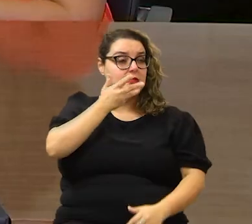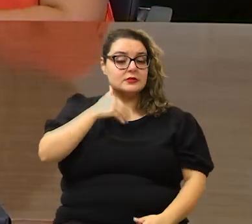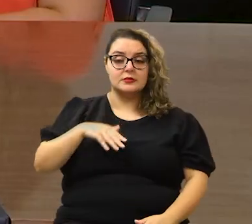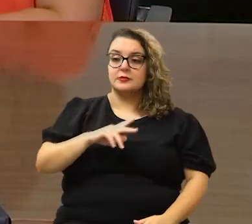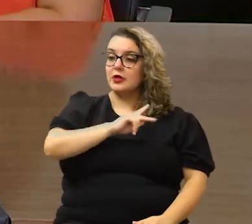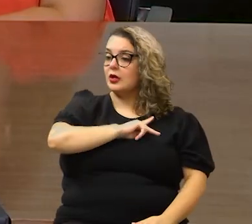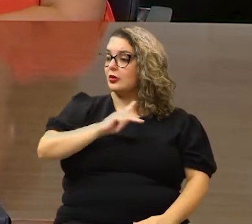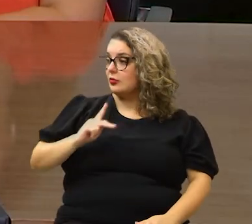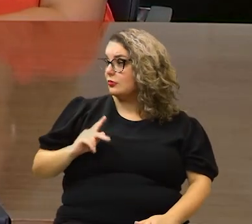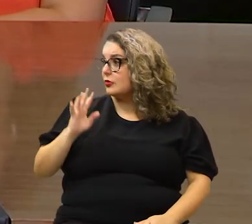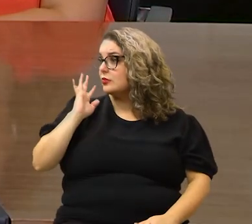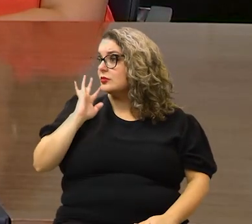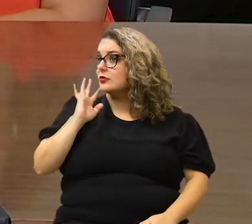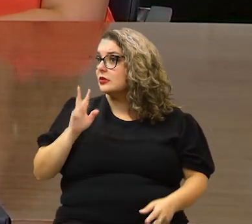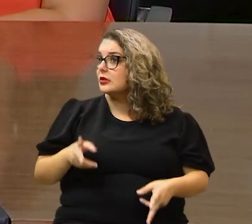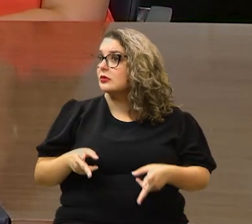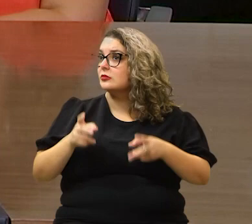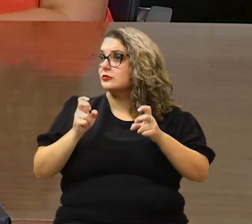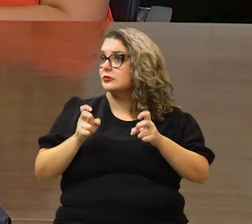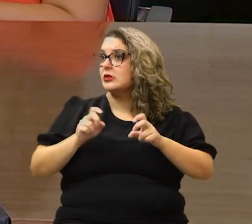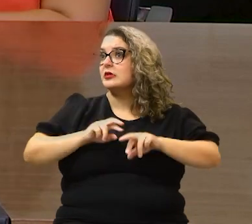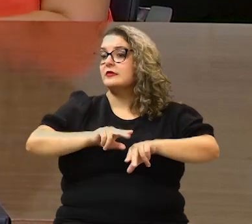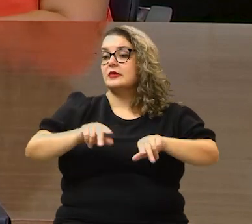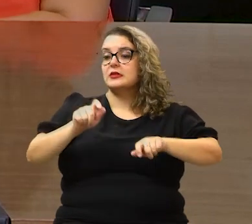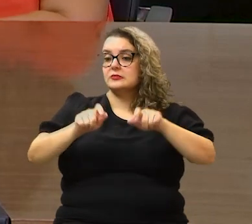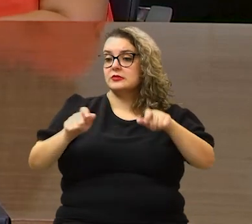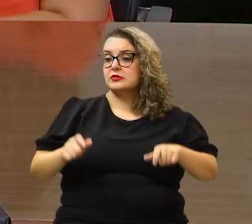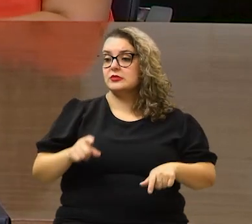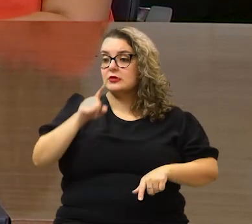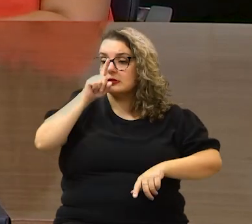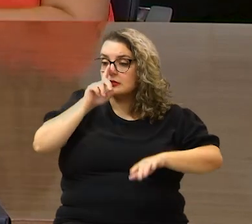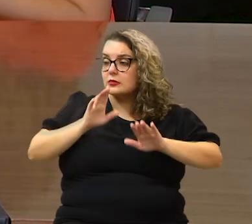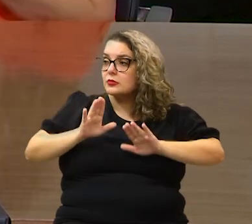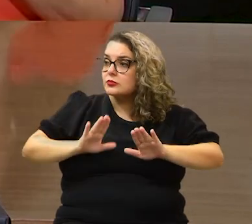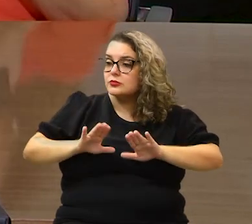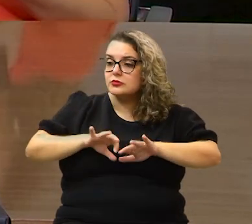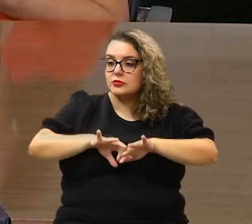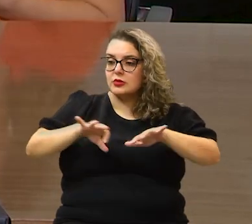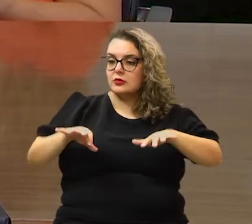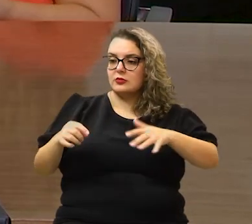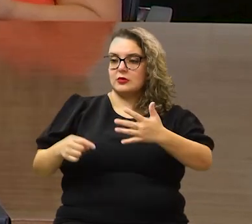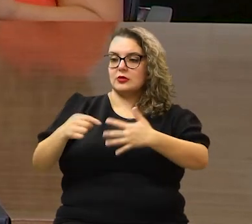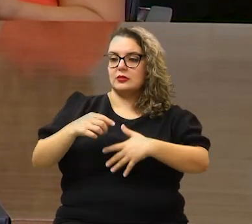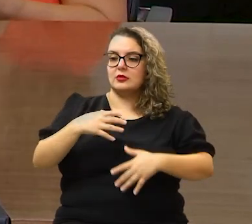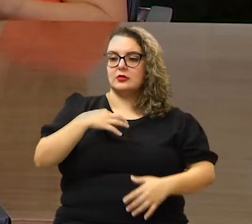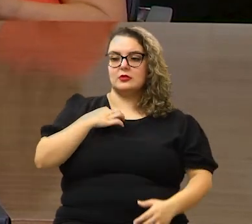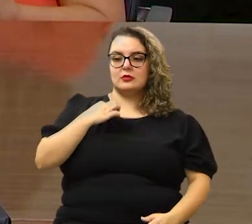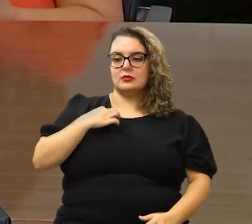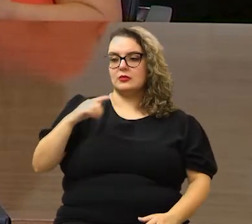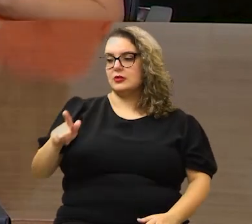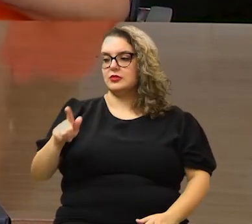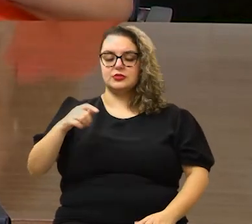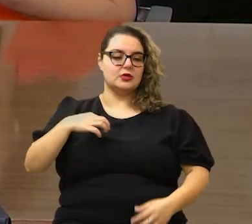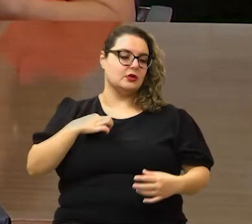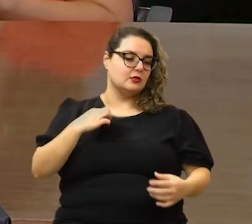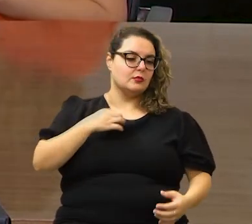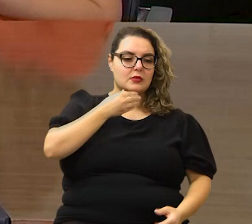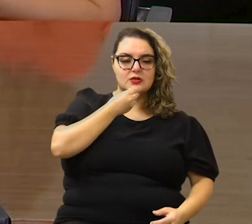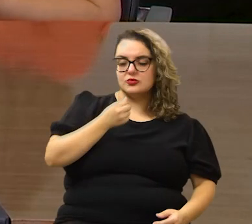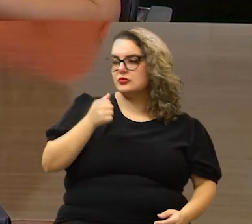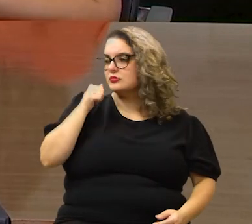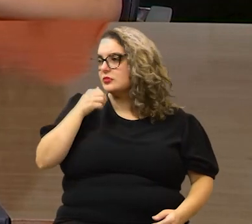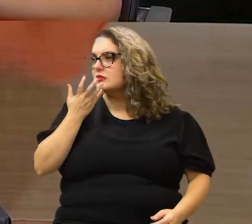crianças. Presidente, o legal é que a gente percebe, muita gente teve o cuidado de separar por itens, olha, roupa G,